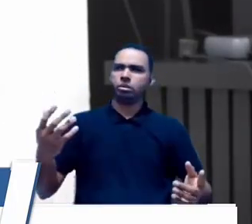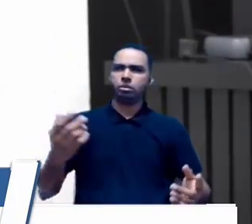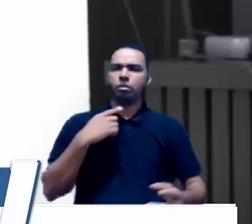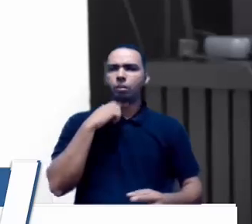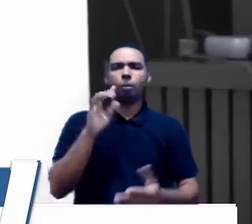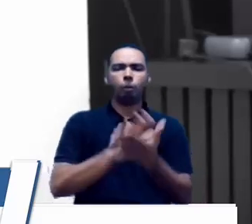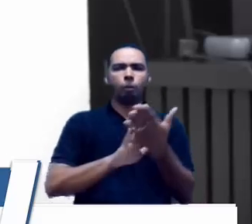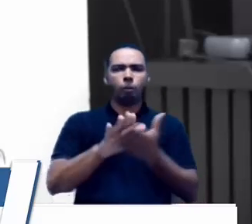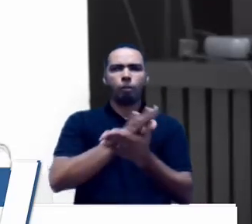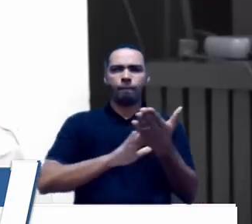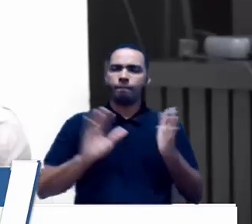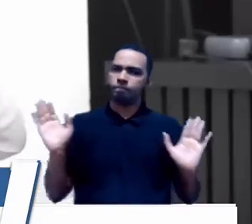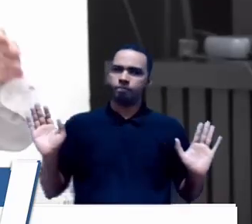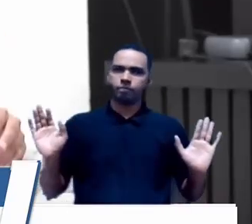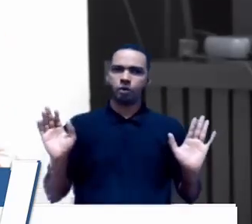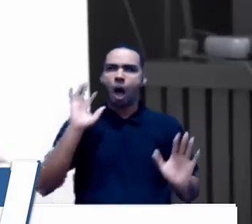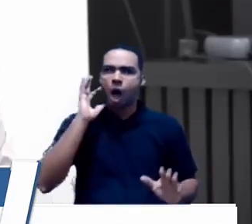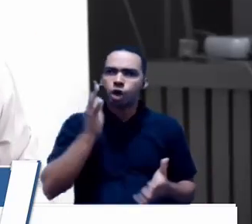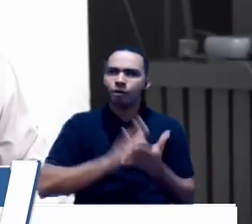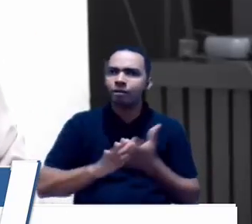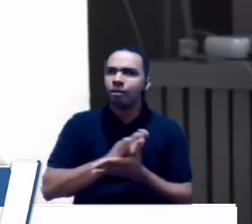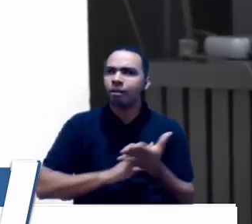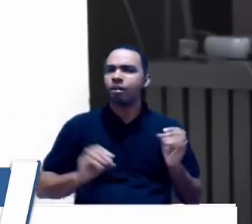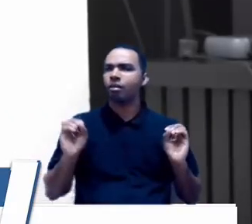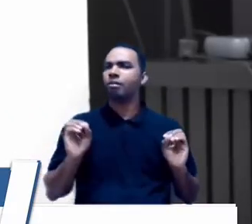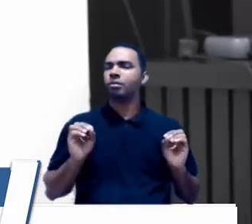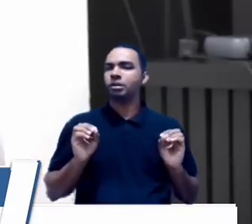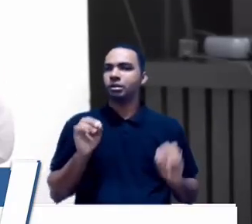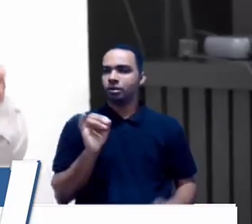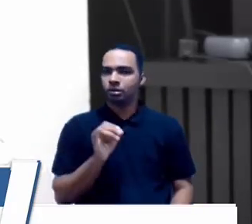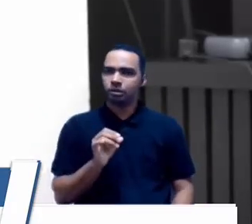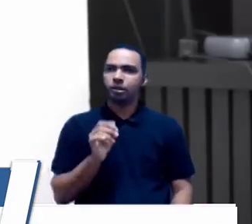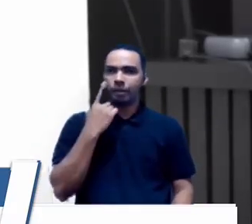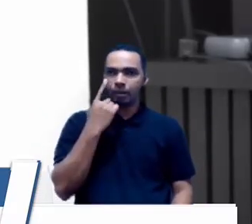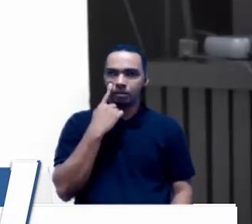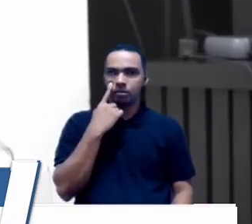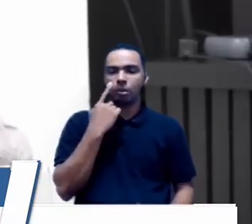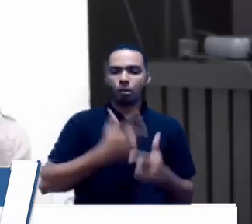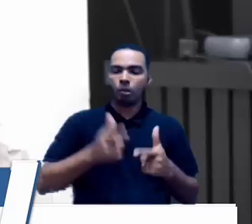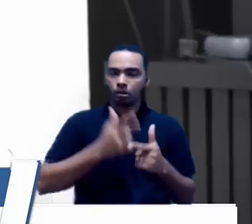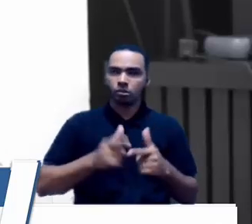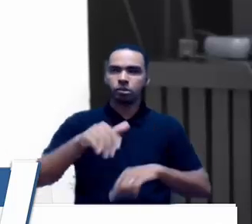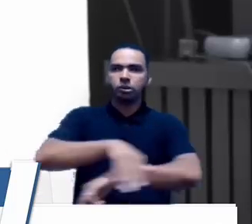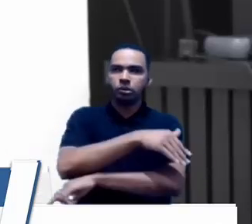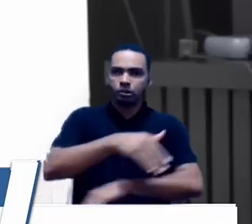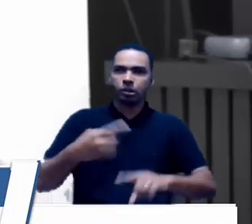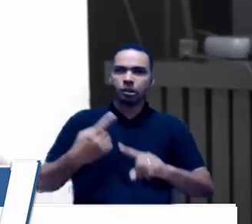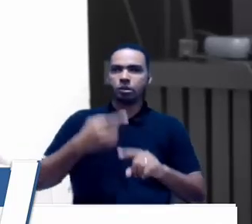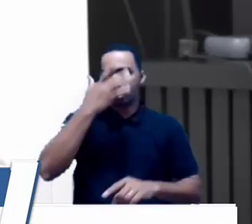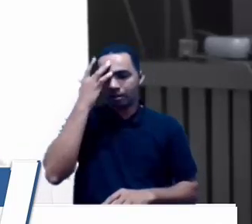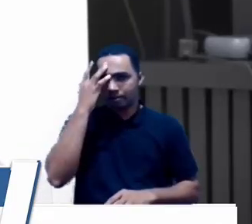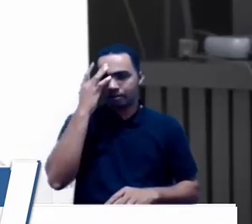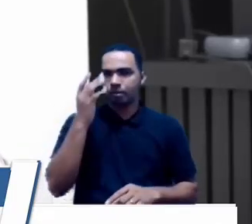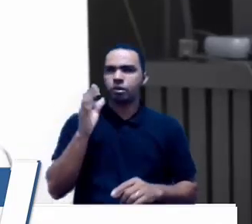resolver também não, né? Precisa ser resolvido o problema daquela rua, porque o pessoal gravou o vídeo, já está colocando nas redes sociais,